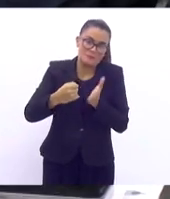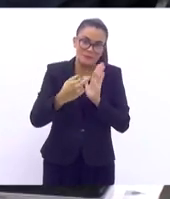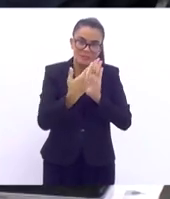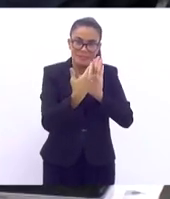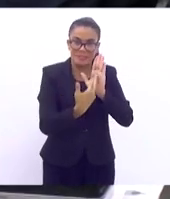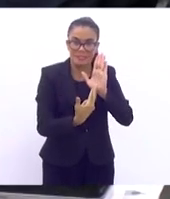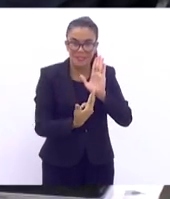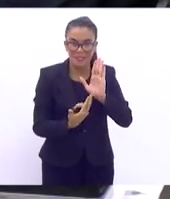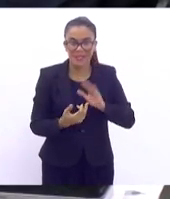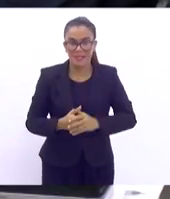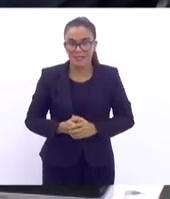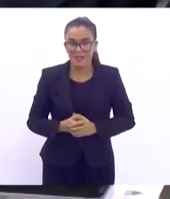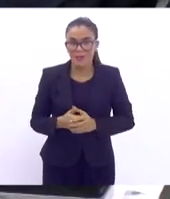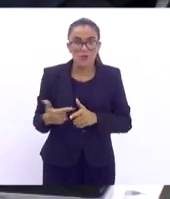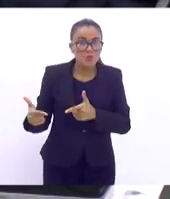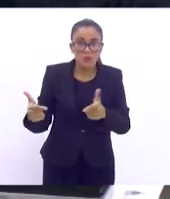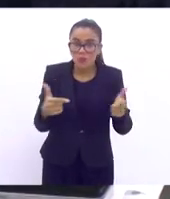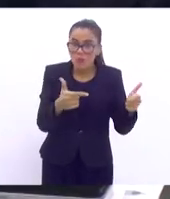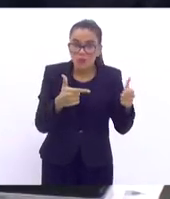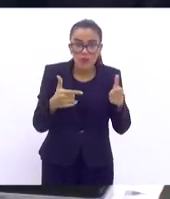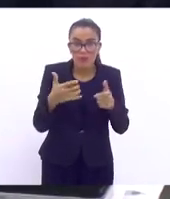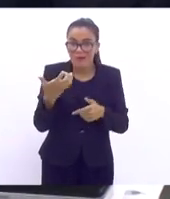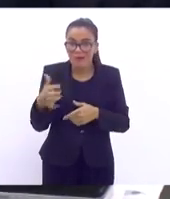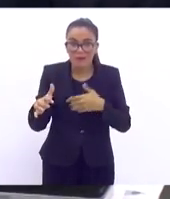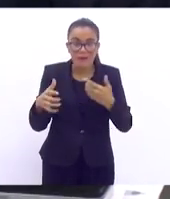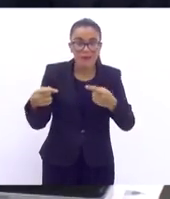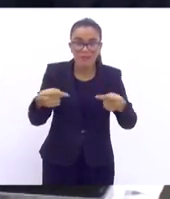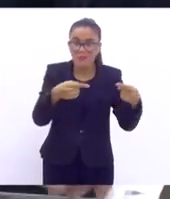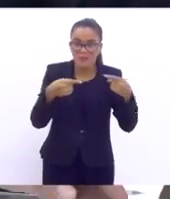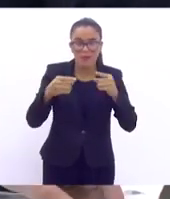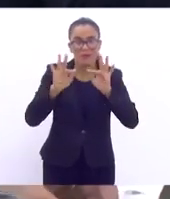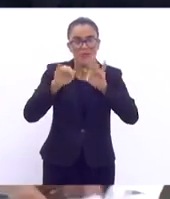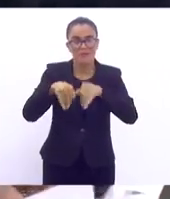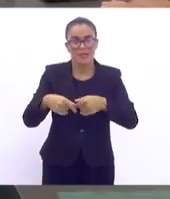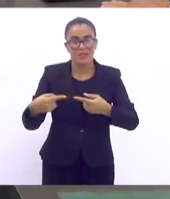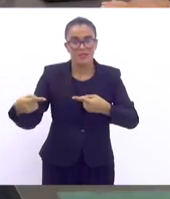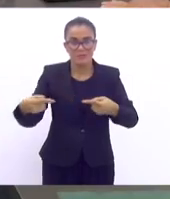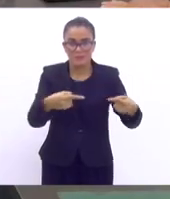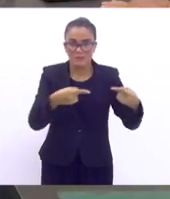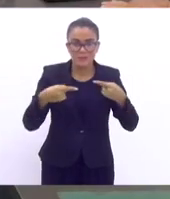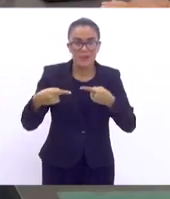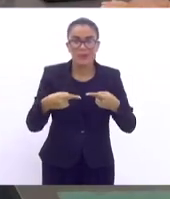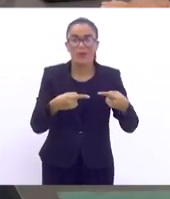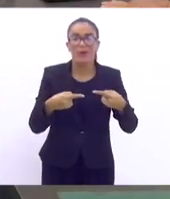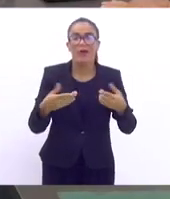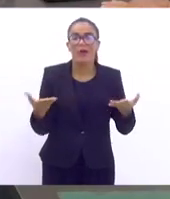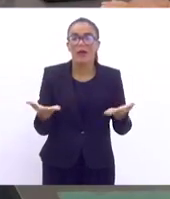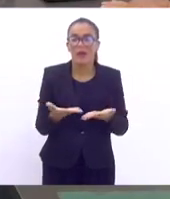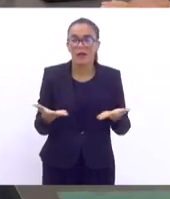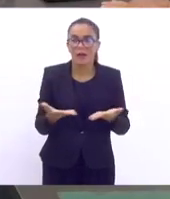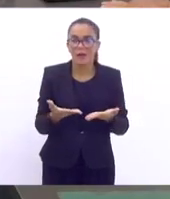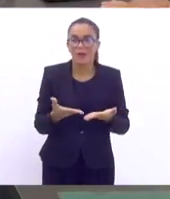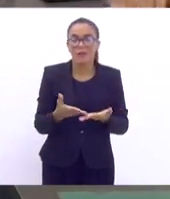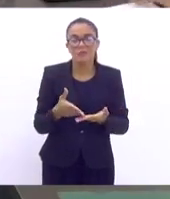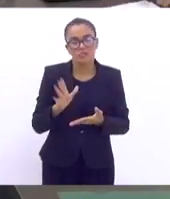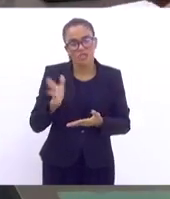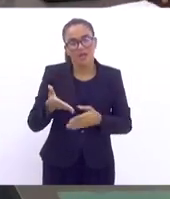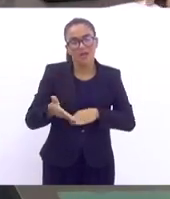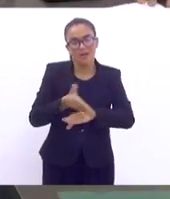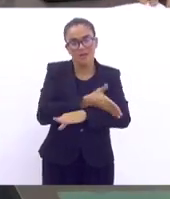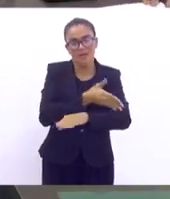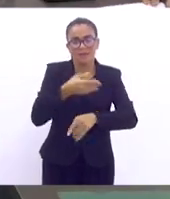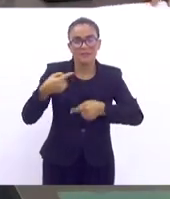não havendo mais Quem Queira discutir é encerrado a discussão passo ali diante do que foi discutido